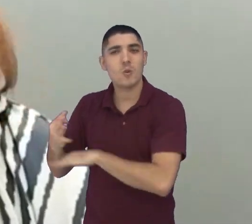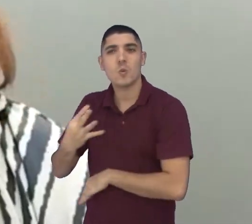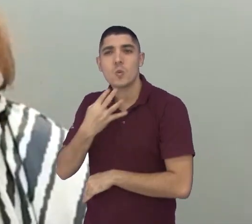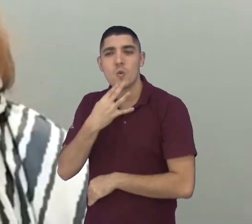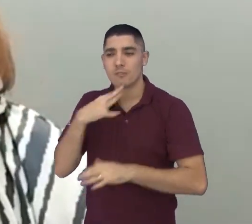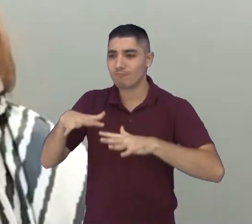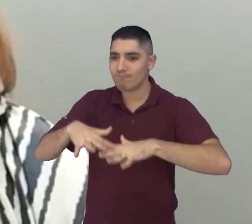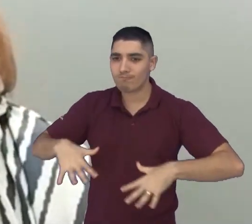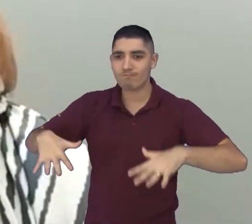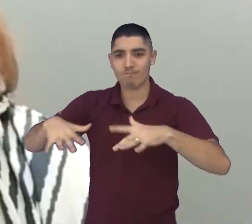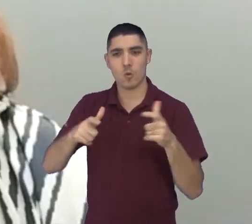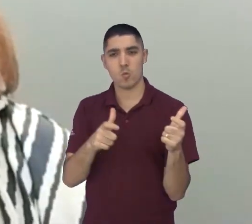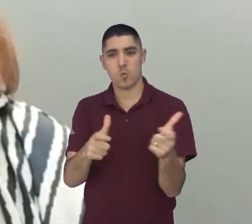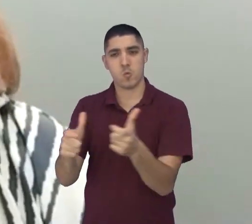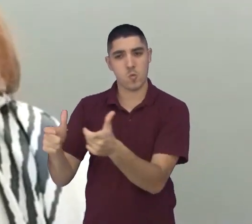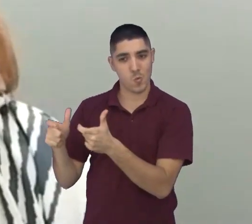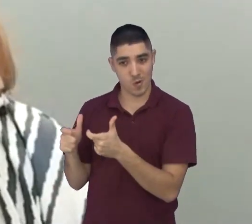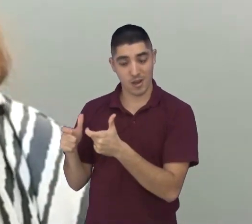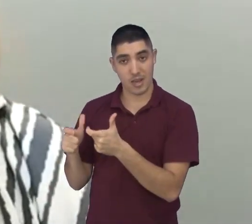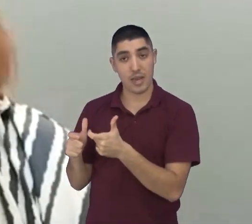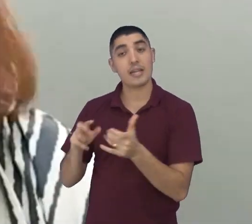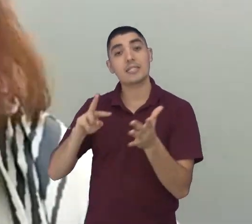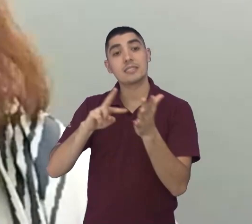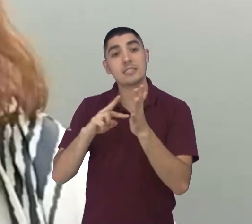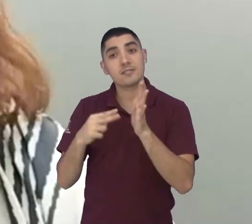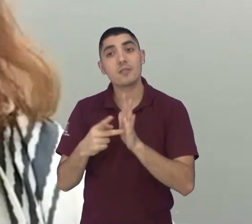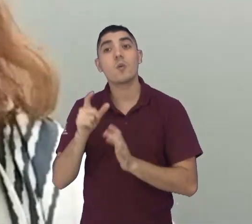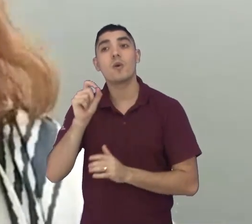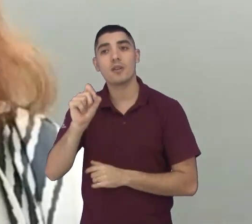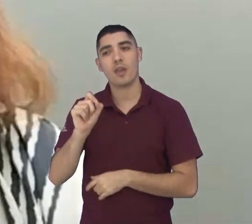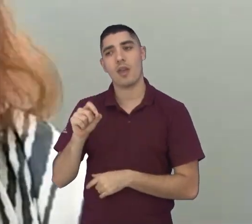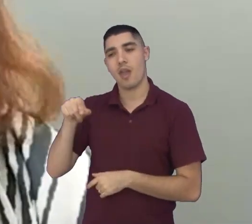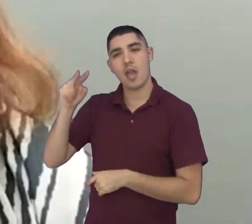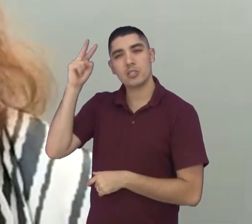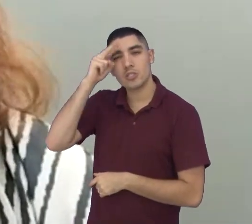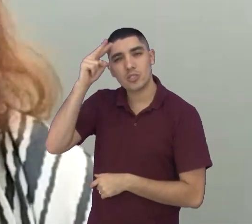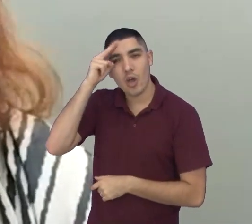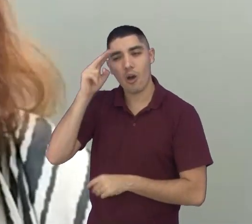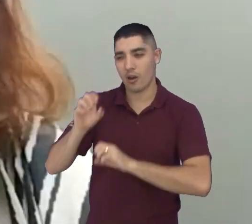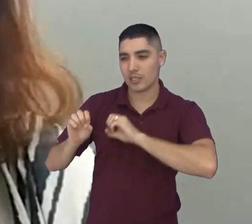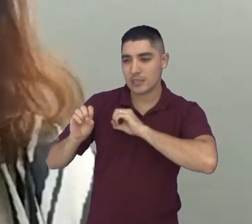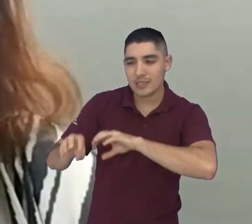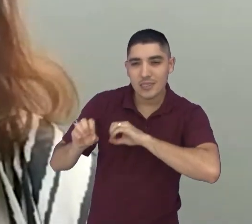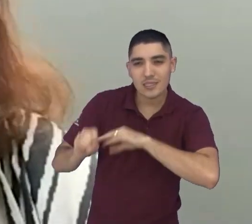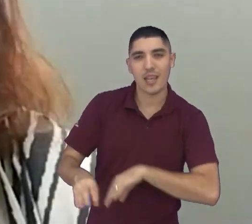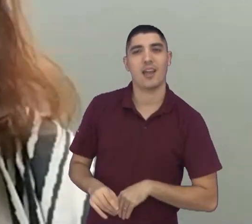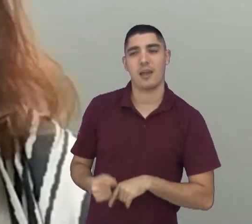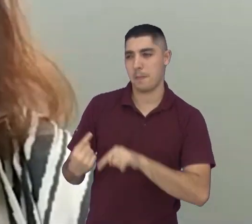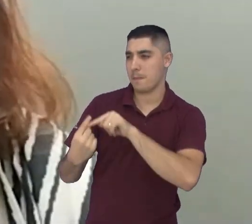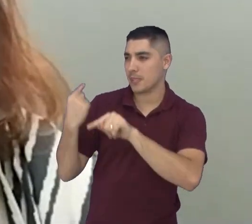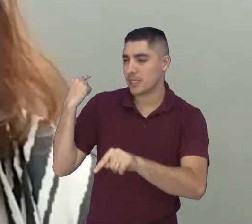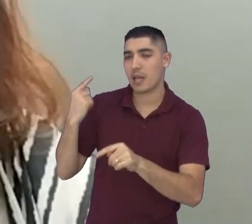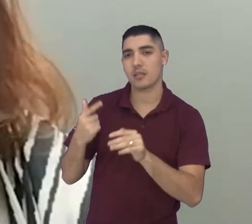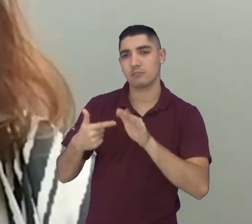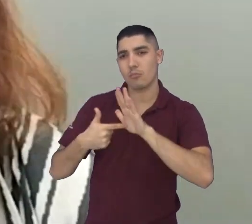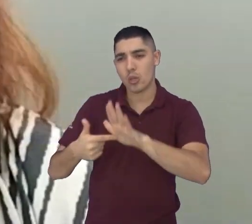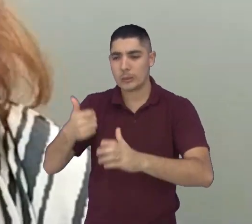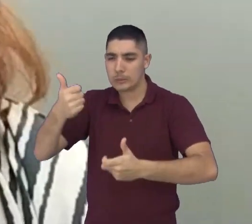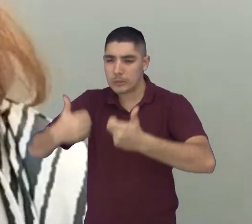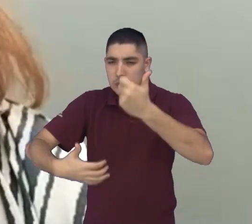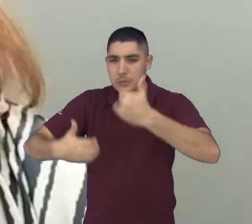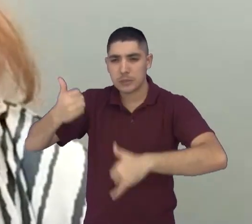como forma de entender os processos históricos, entender a importância